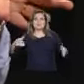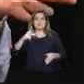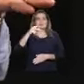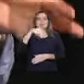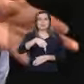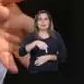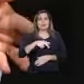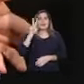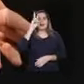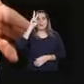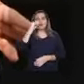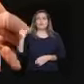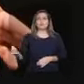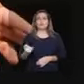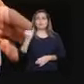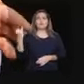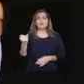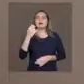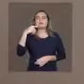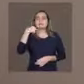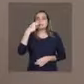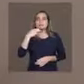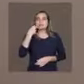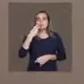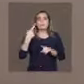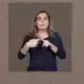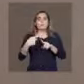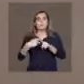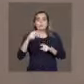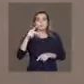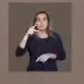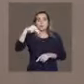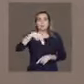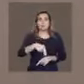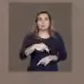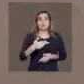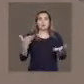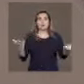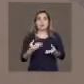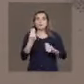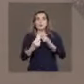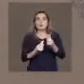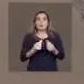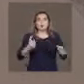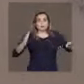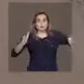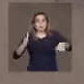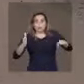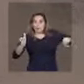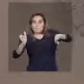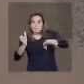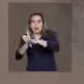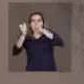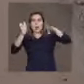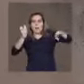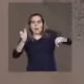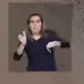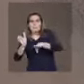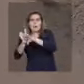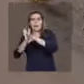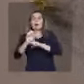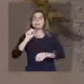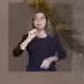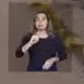que é uma obra fundamental para Natal também, porque Ponta Negra hoje o mar fica batendo constantemente no calçadão. E